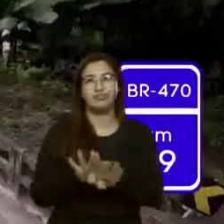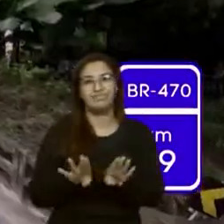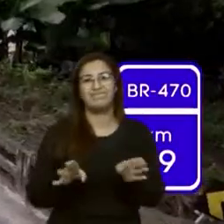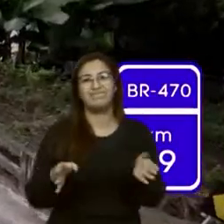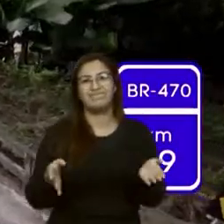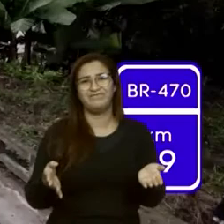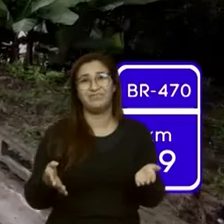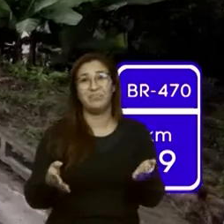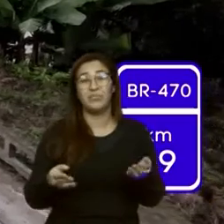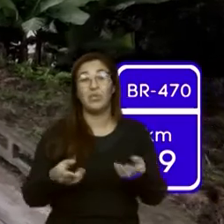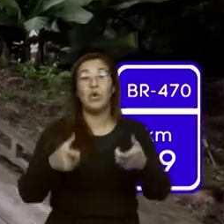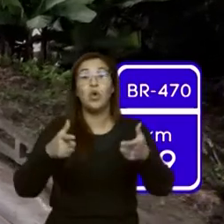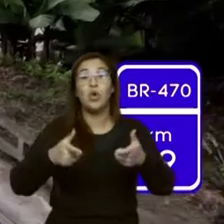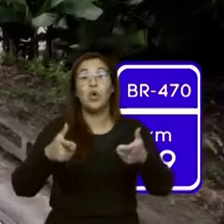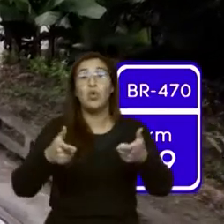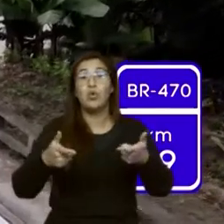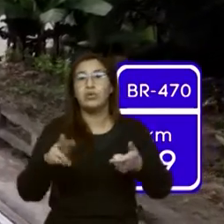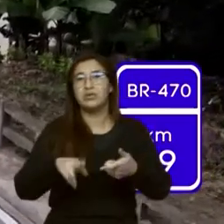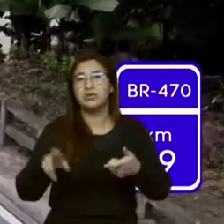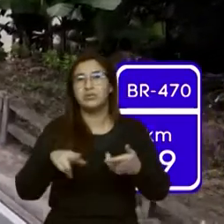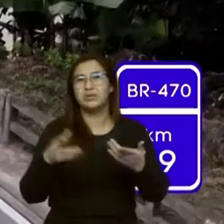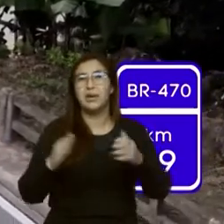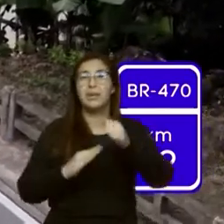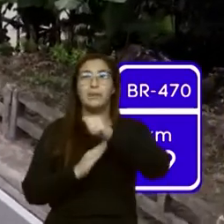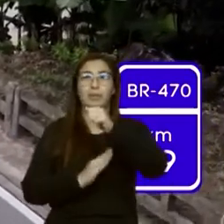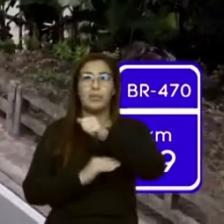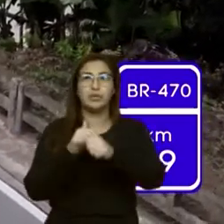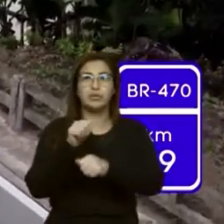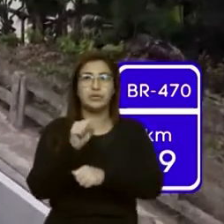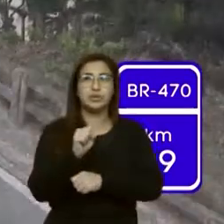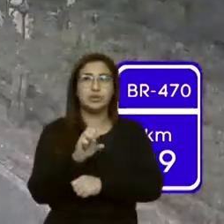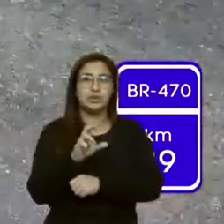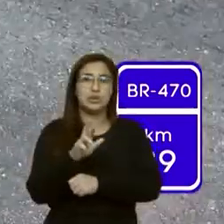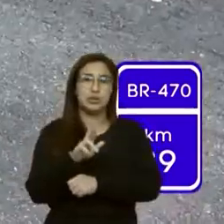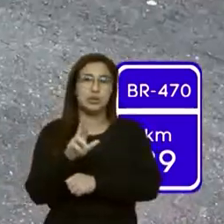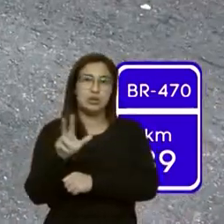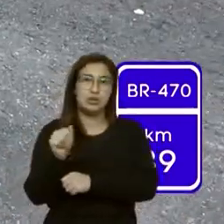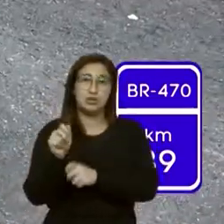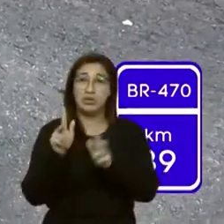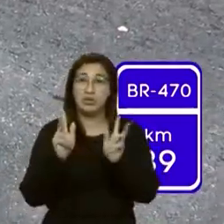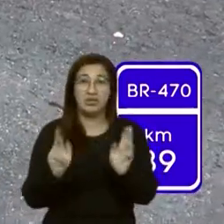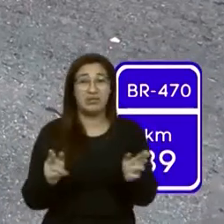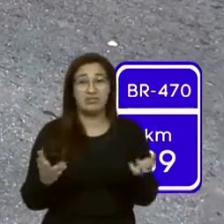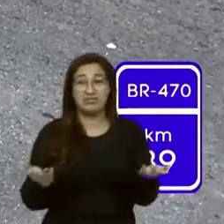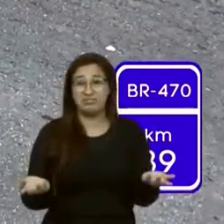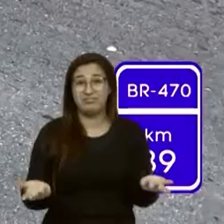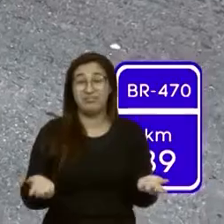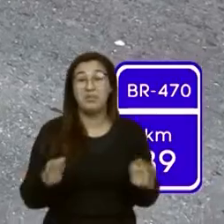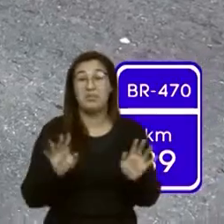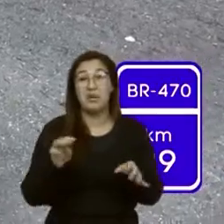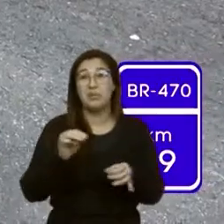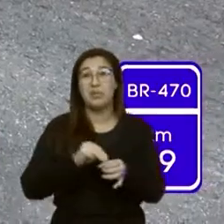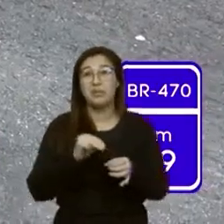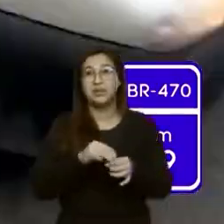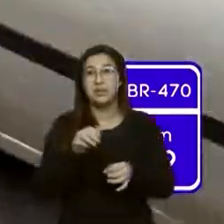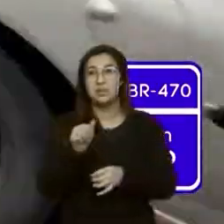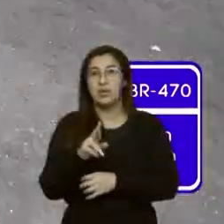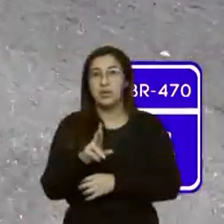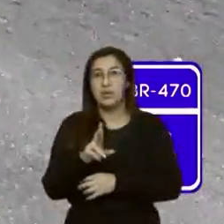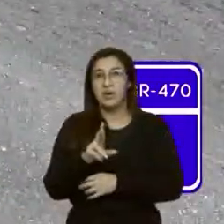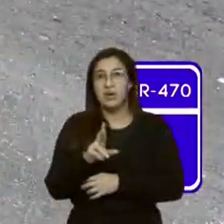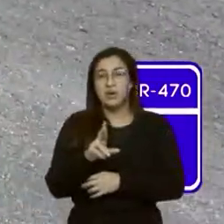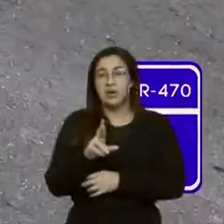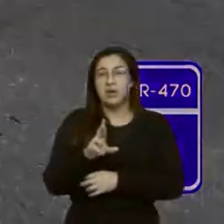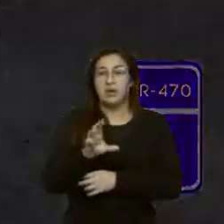Por onde vão? Essa é a ponte de Ascurra, a mesma situação. Mas ainda o município de Ascurra, nós temos o desvio